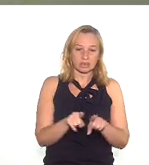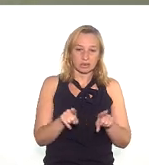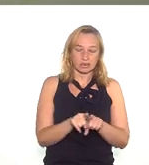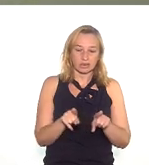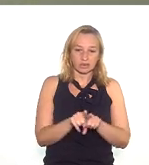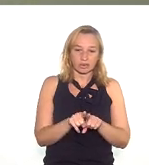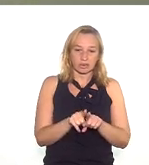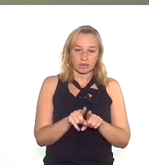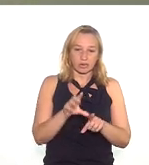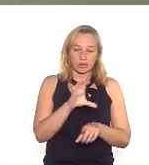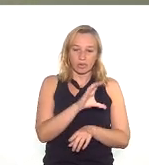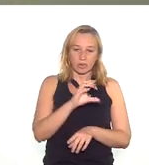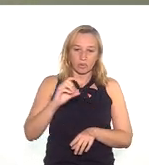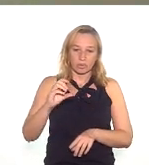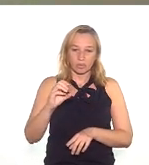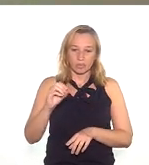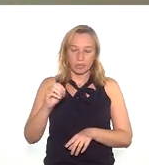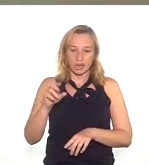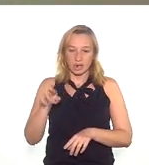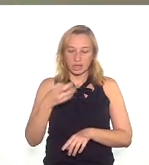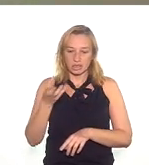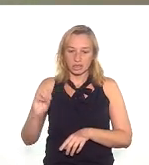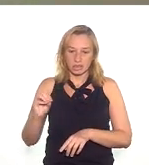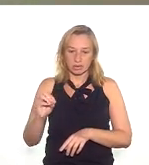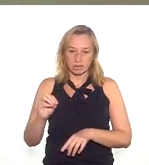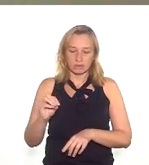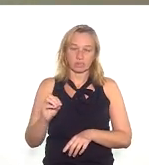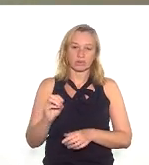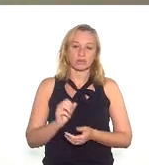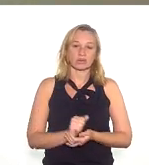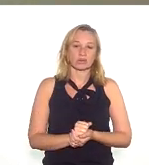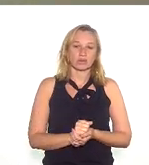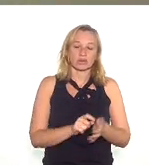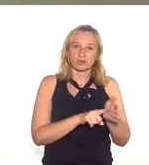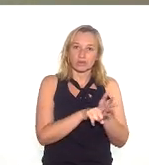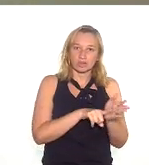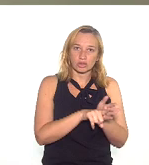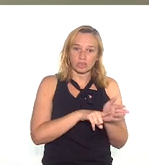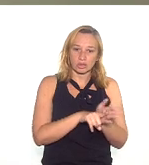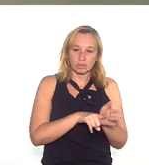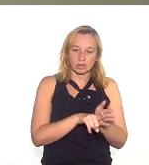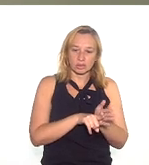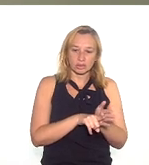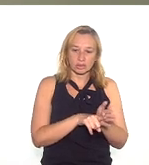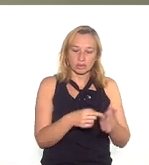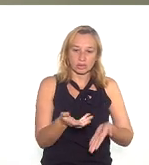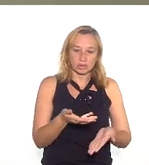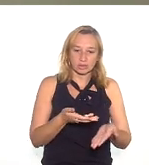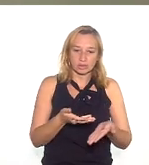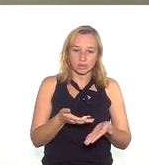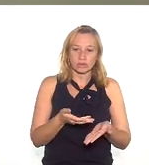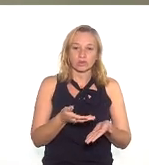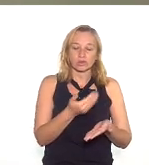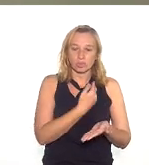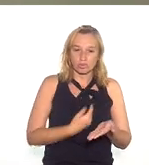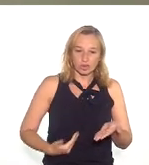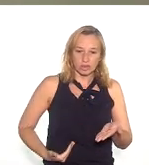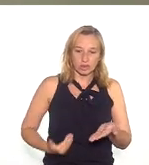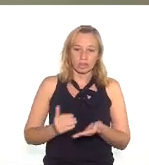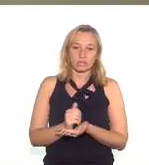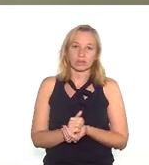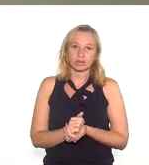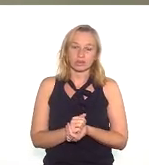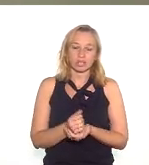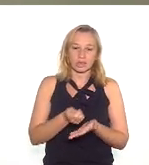de cooperação técnica e operacional para fiscalização das participações governamentais a